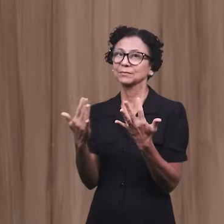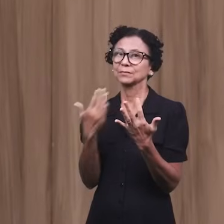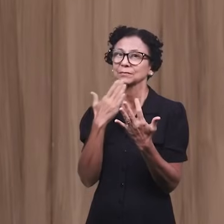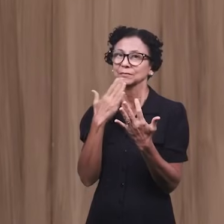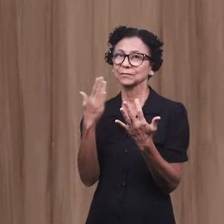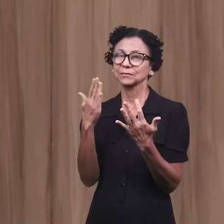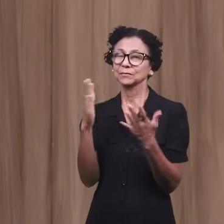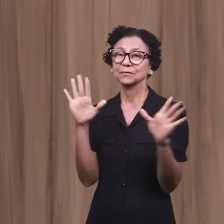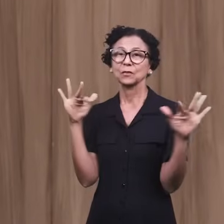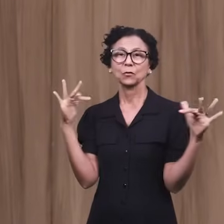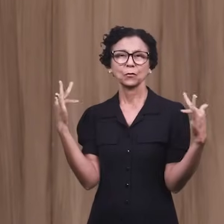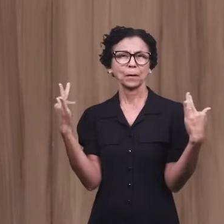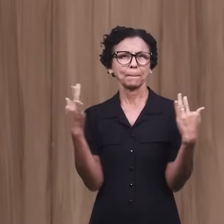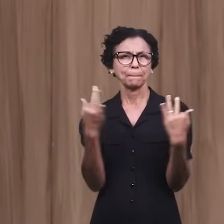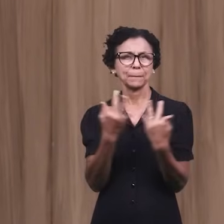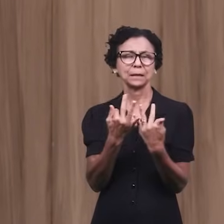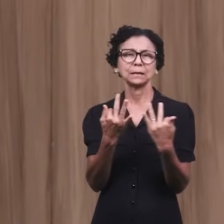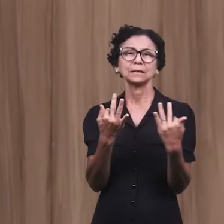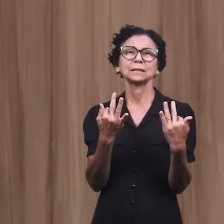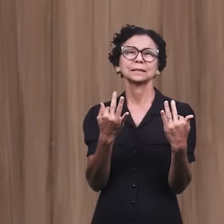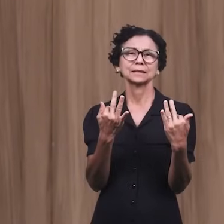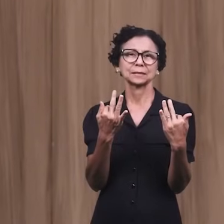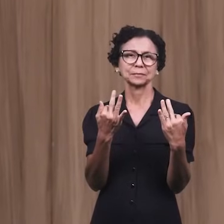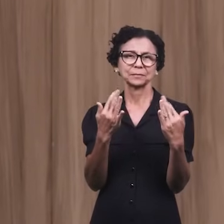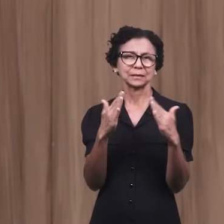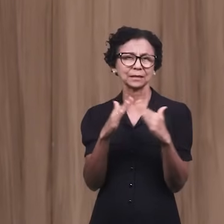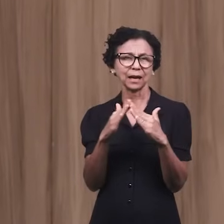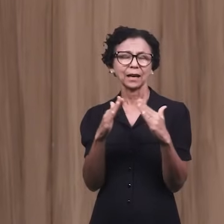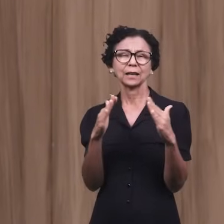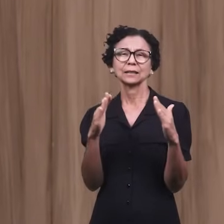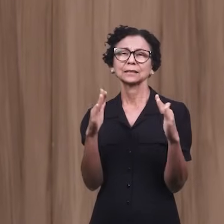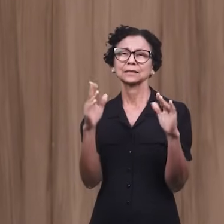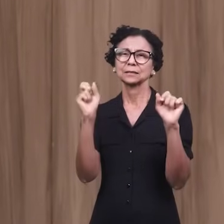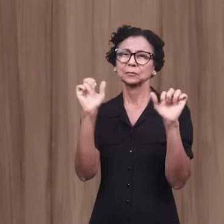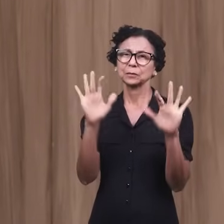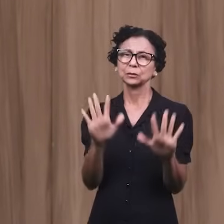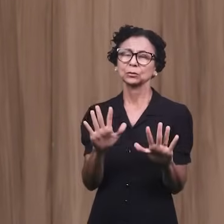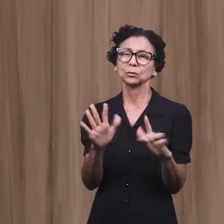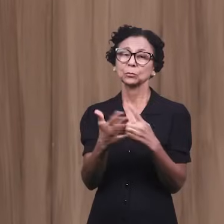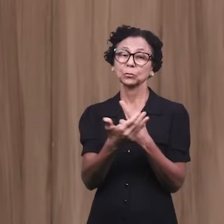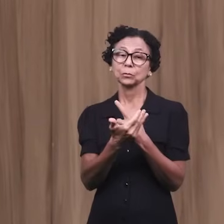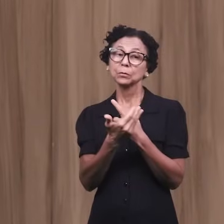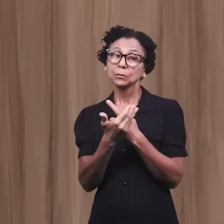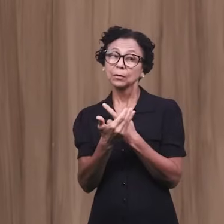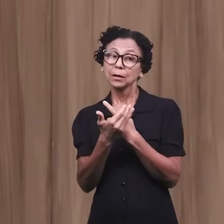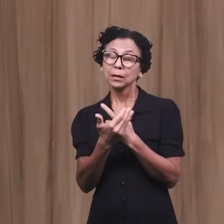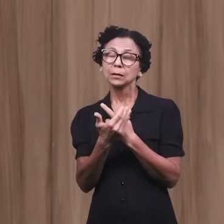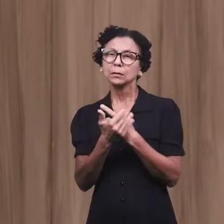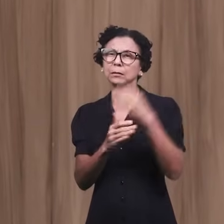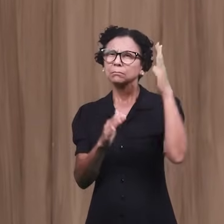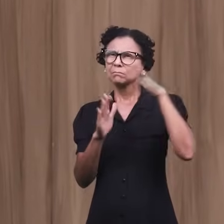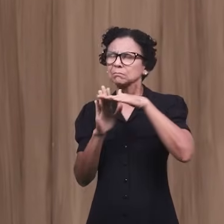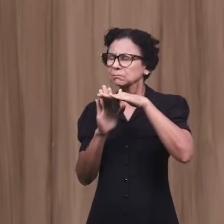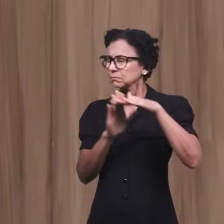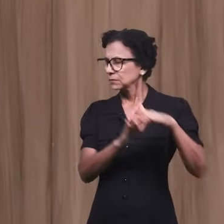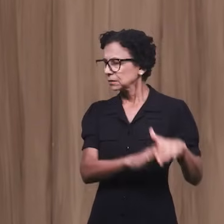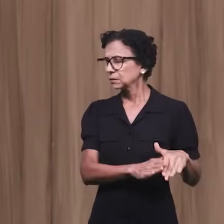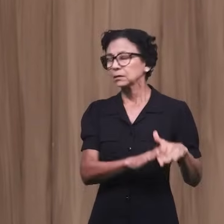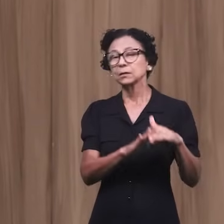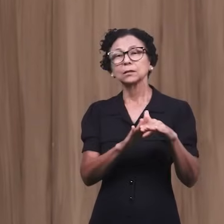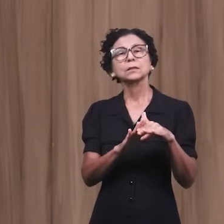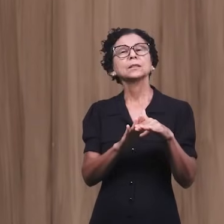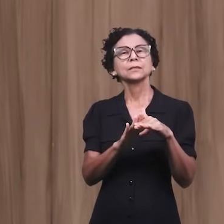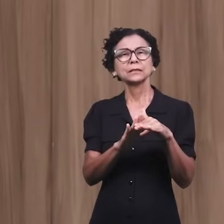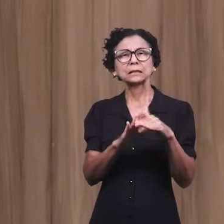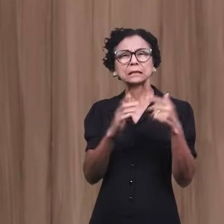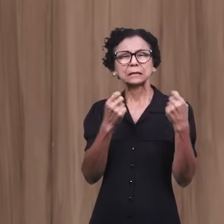em favor das nossas famílias, os nossos lares, para que o Senhor venha preservar, venha livrar de toda